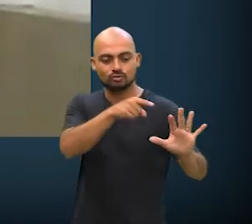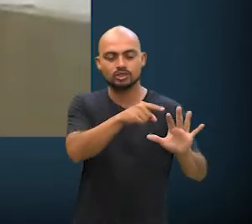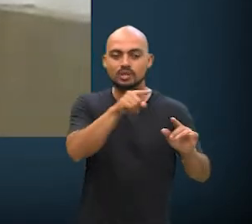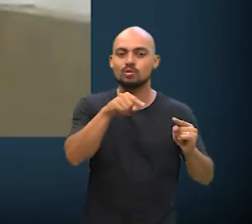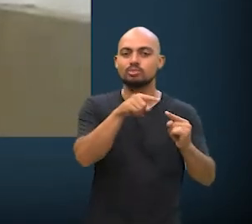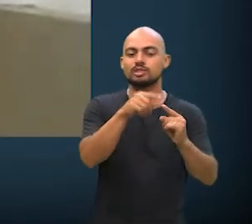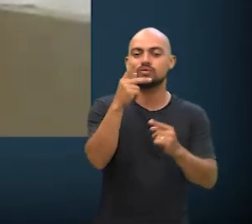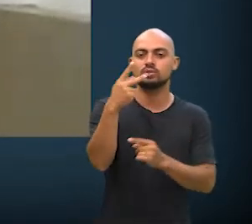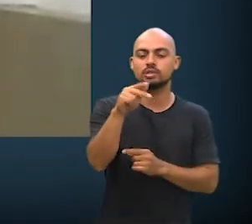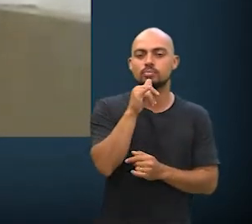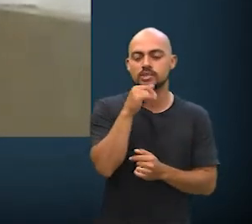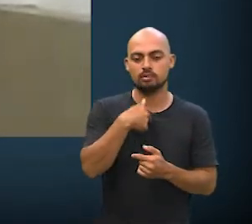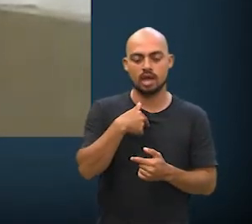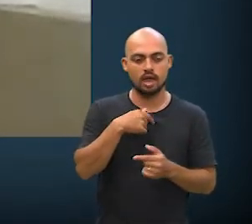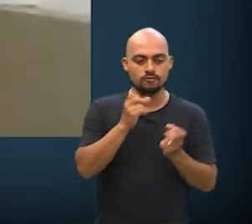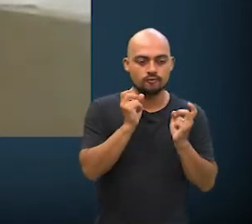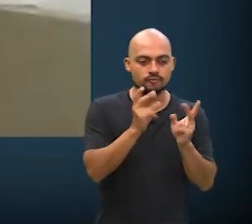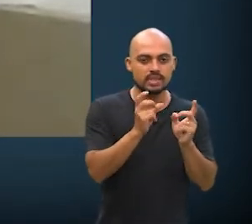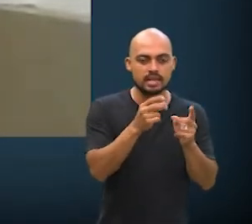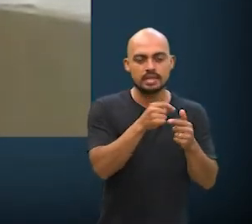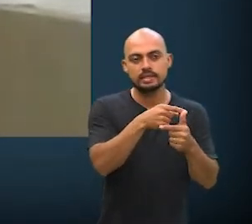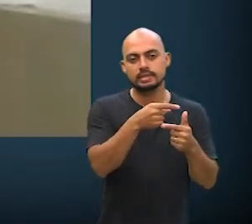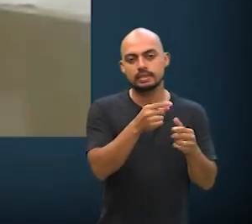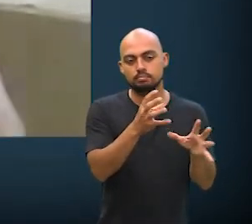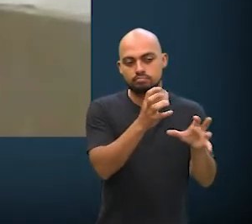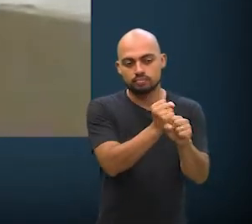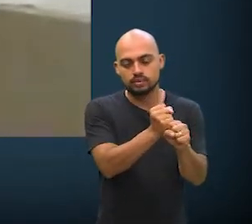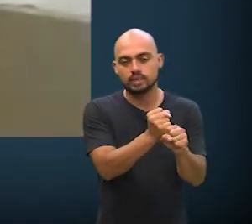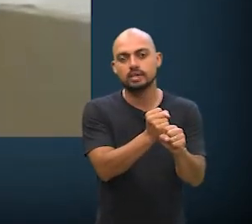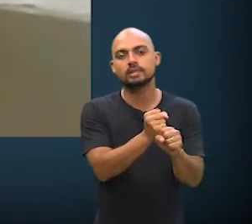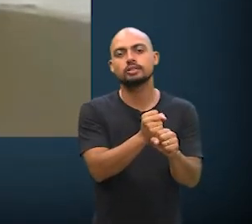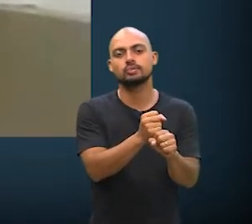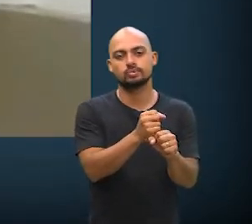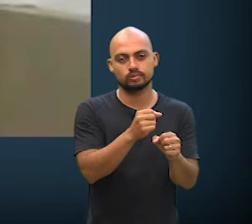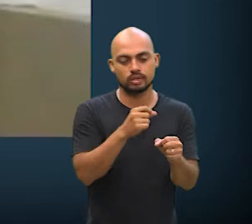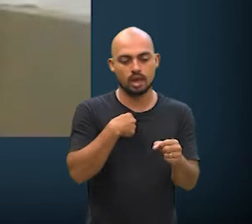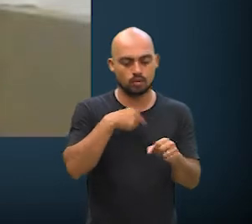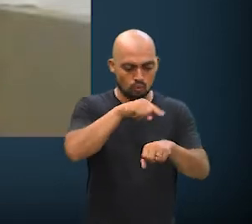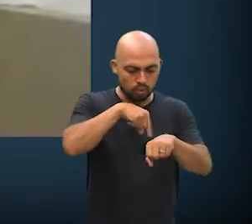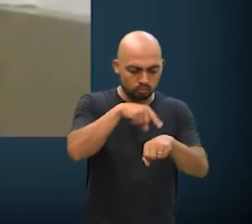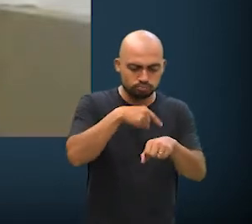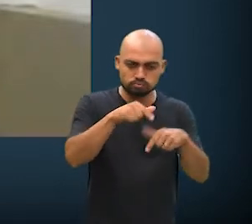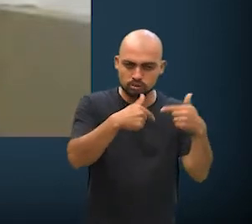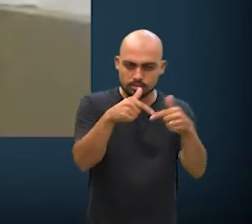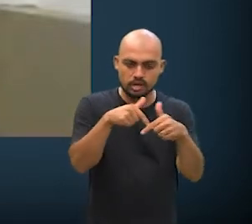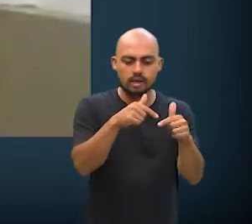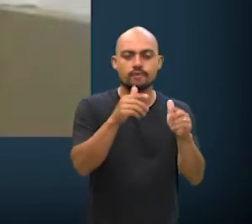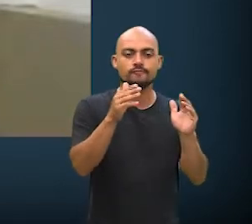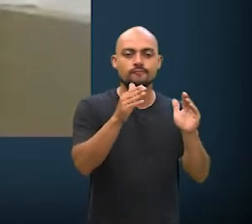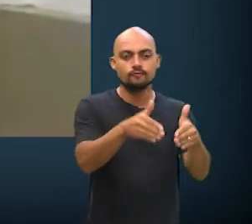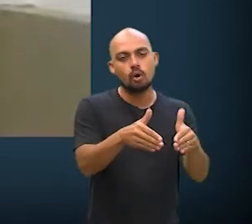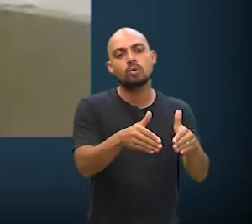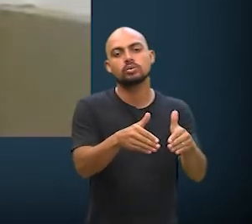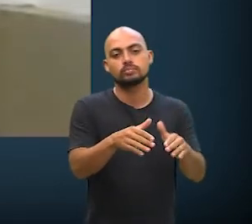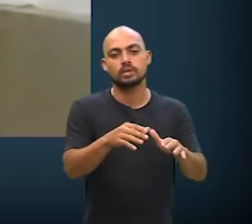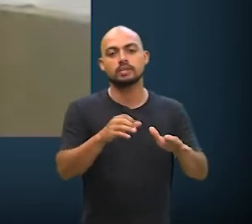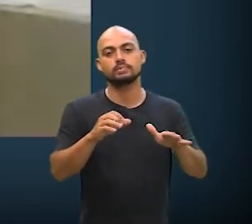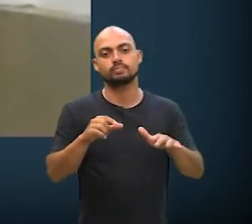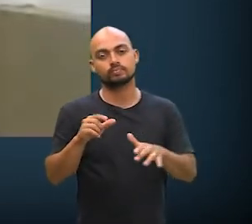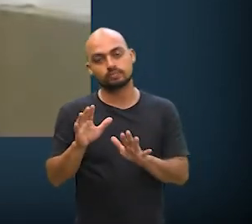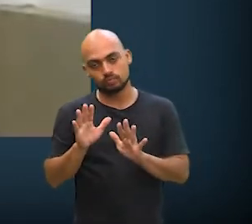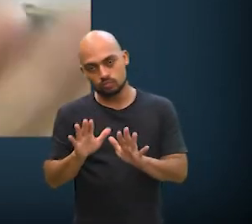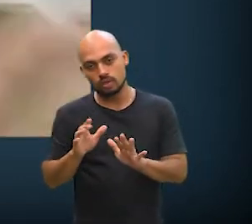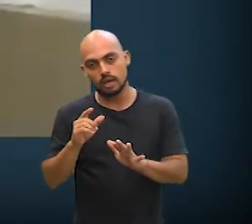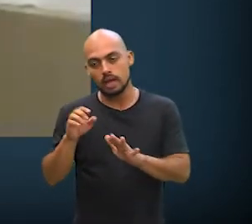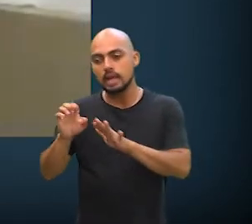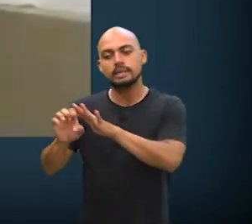Eu vou vender tanto, a margem é tanto, eu vou trabalhar X horas, o processo é esse. Na empresa, isso